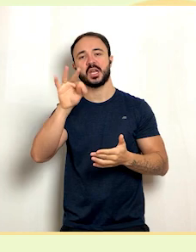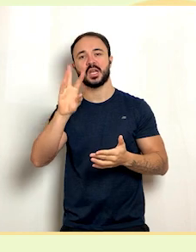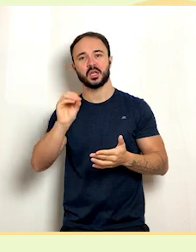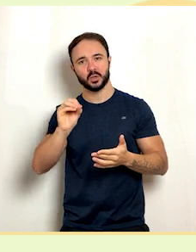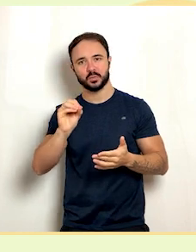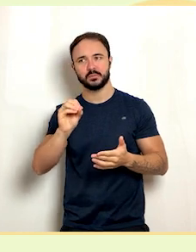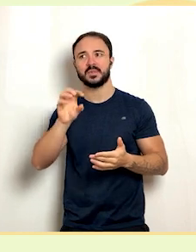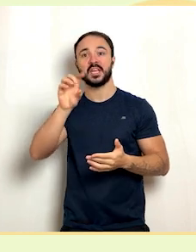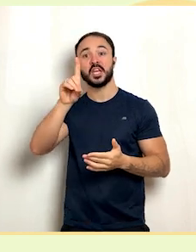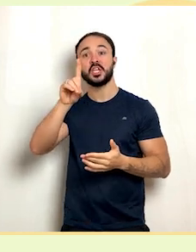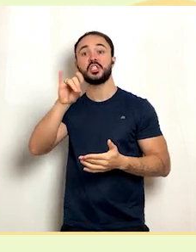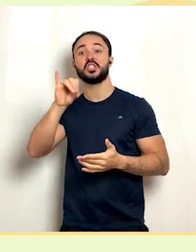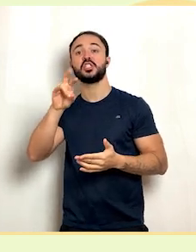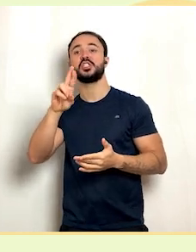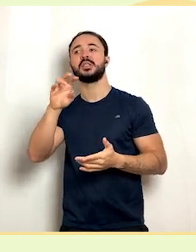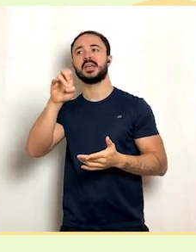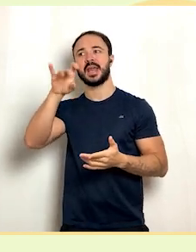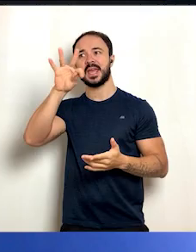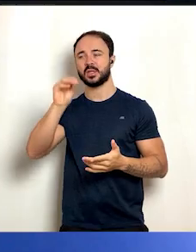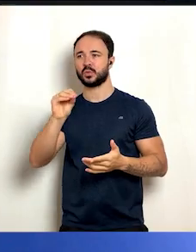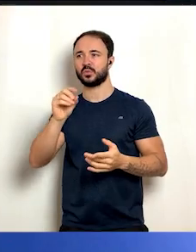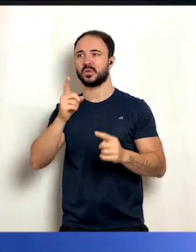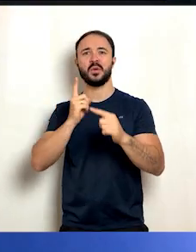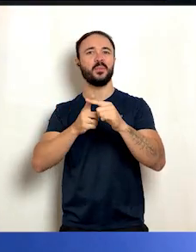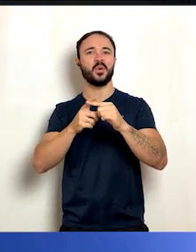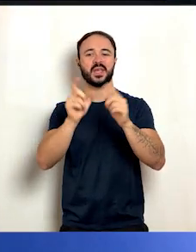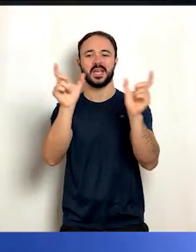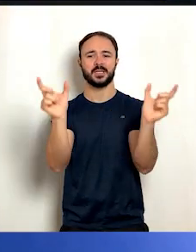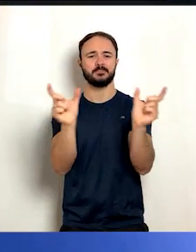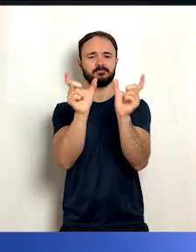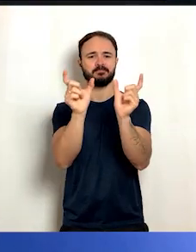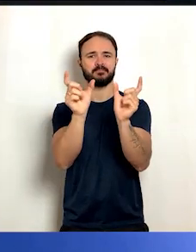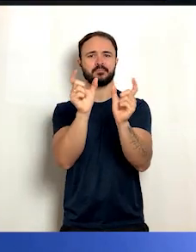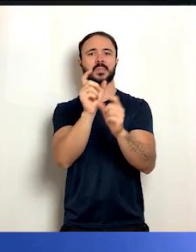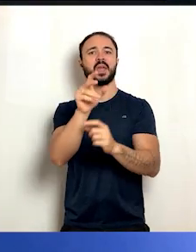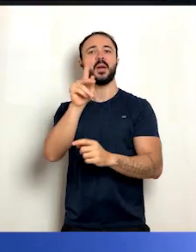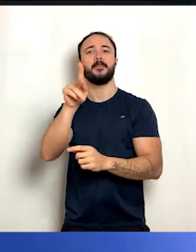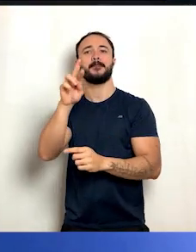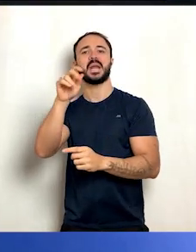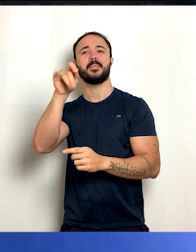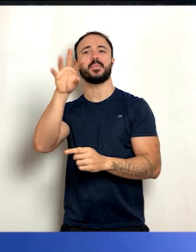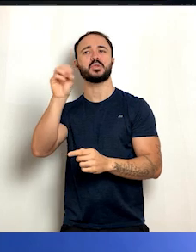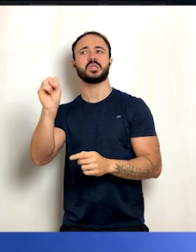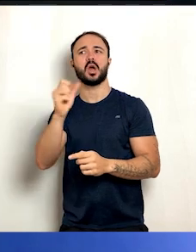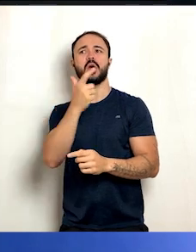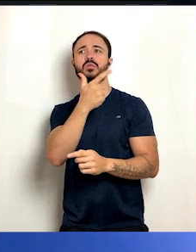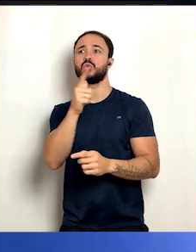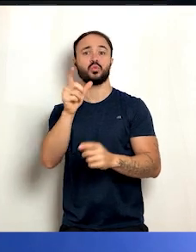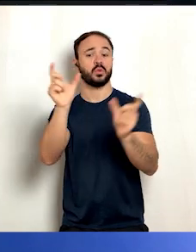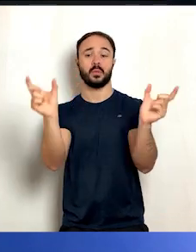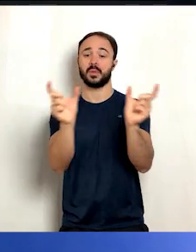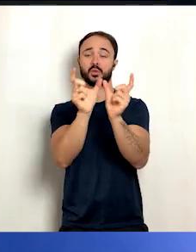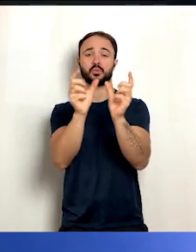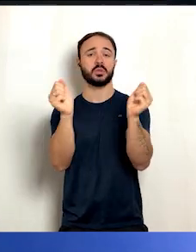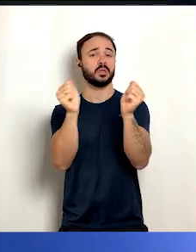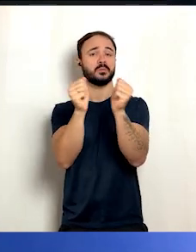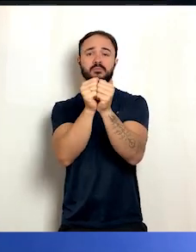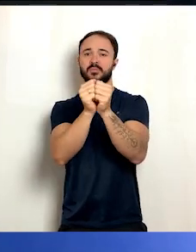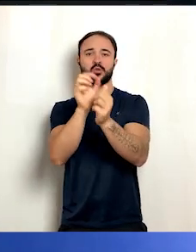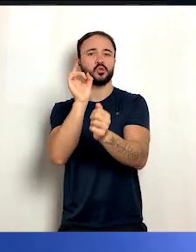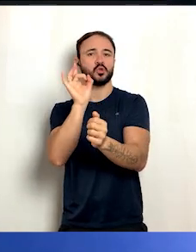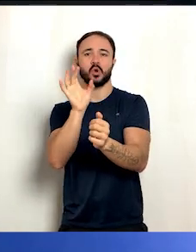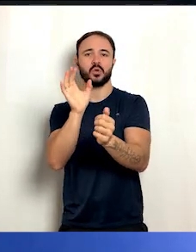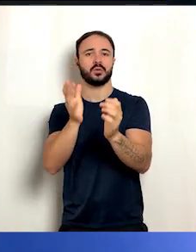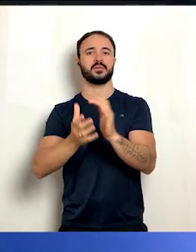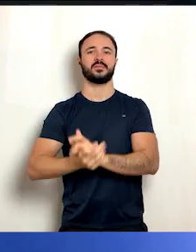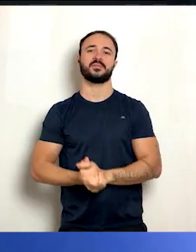ser o complemento do verbo e é direto, pois não vem acompanhado de preposição. Os verbos